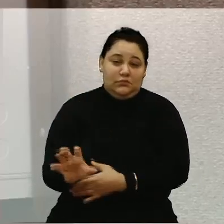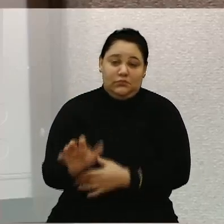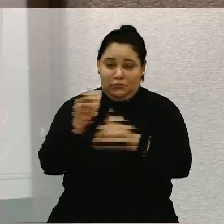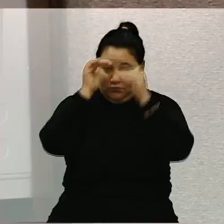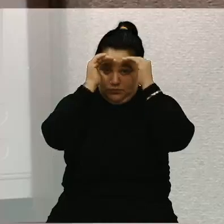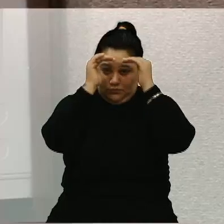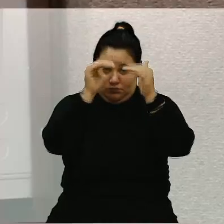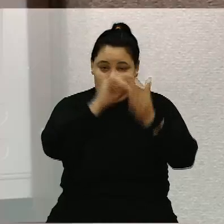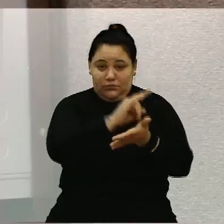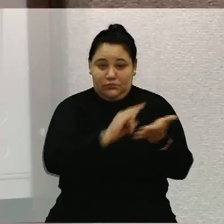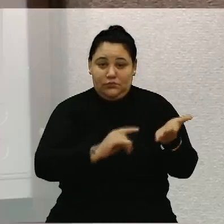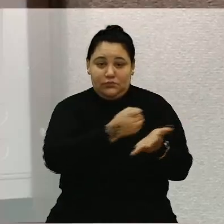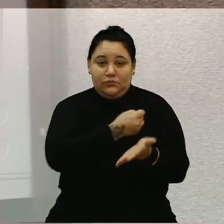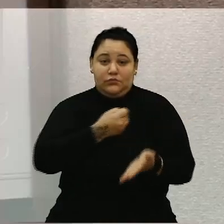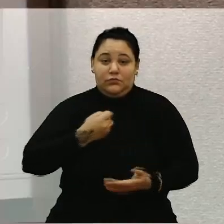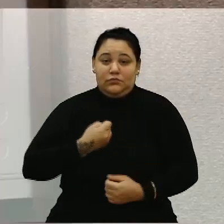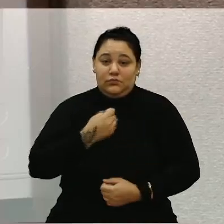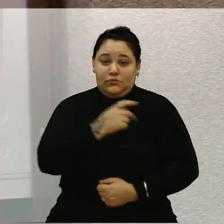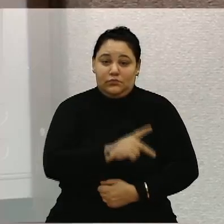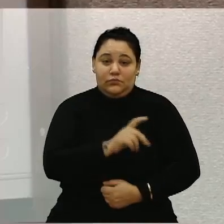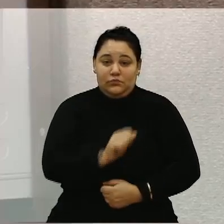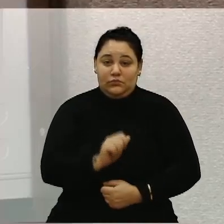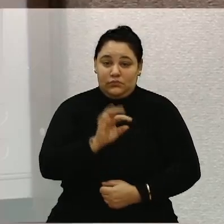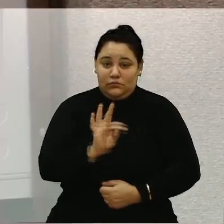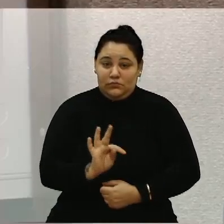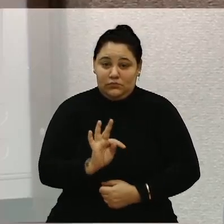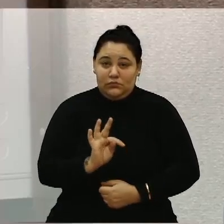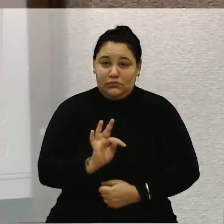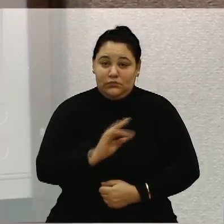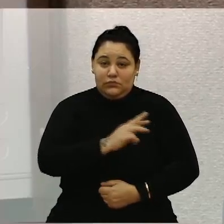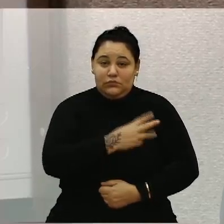acatando o parecer número PAT